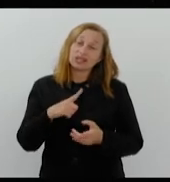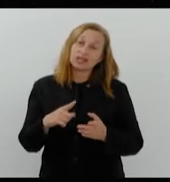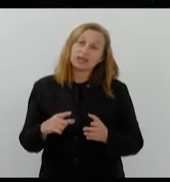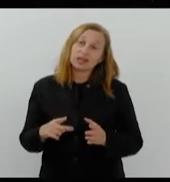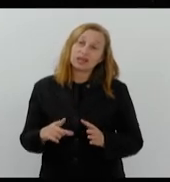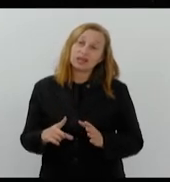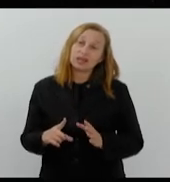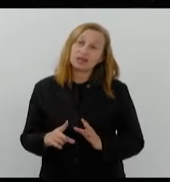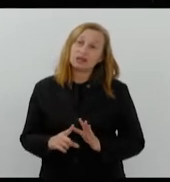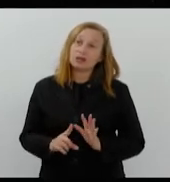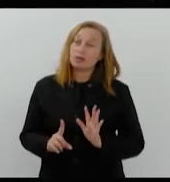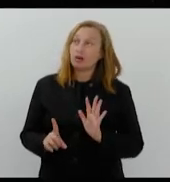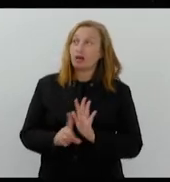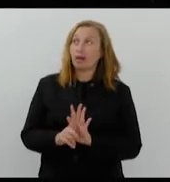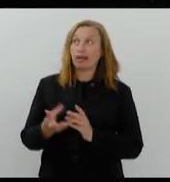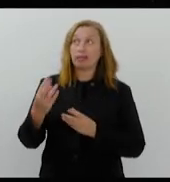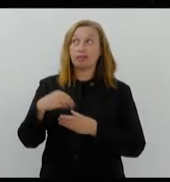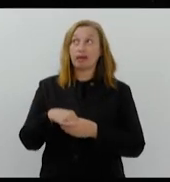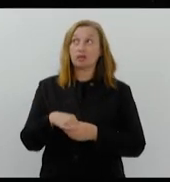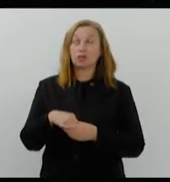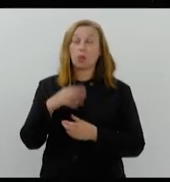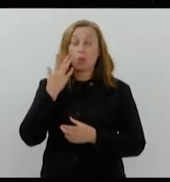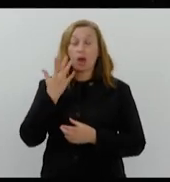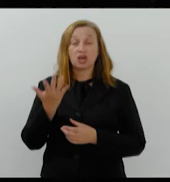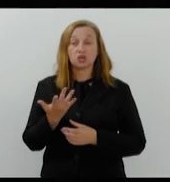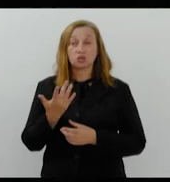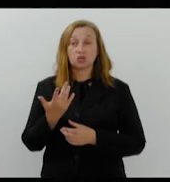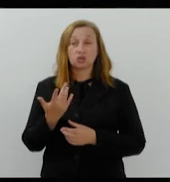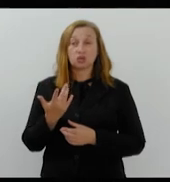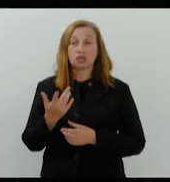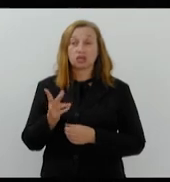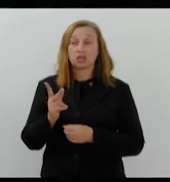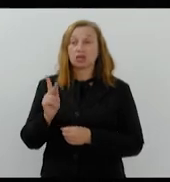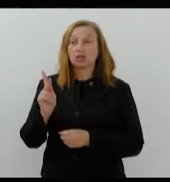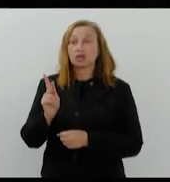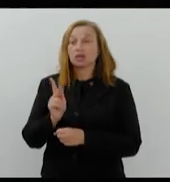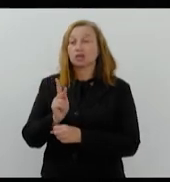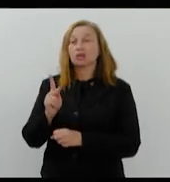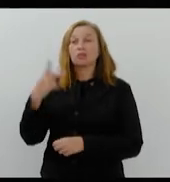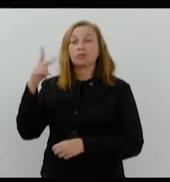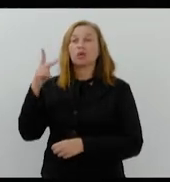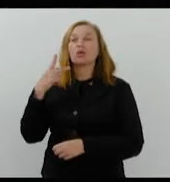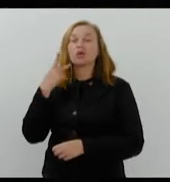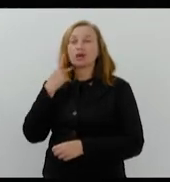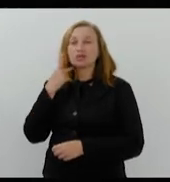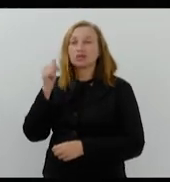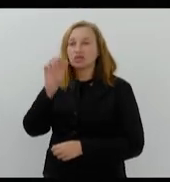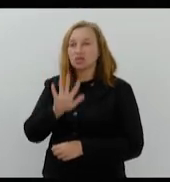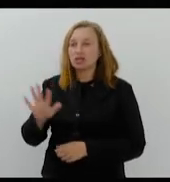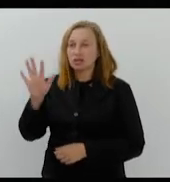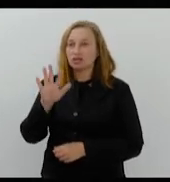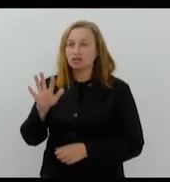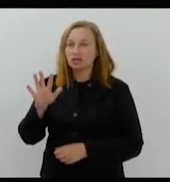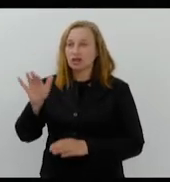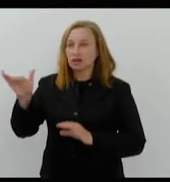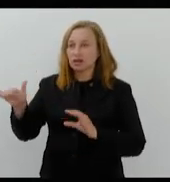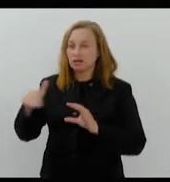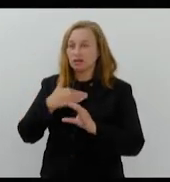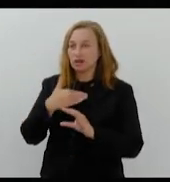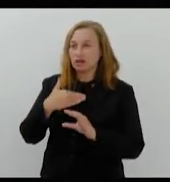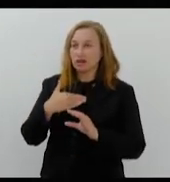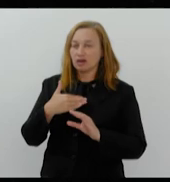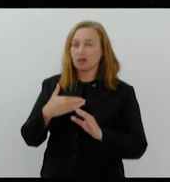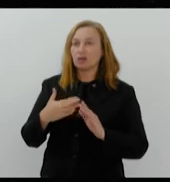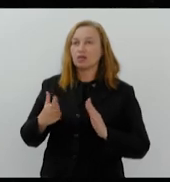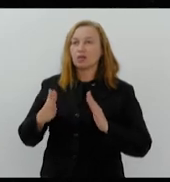aqui dentro, deve ser uma lenda, que diz que a procuradoria vai mandar um projeto para casa. Mas tem